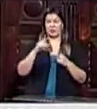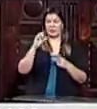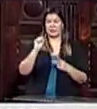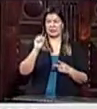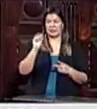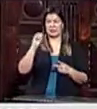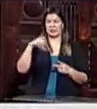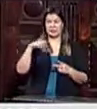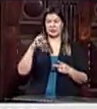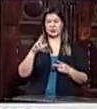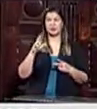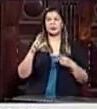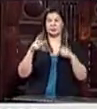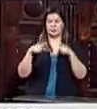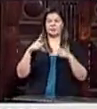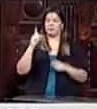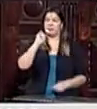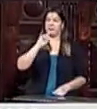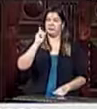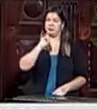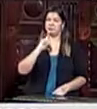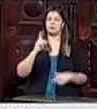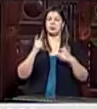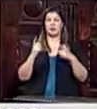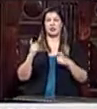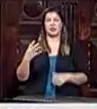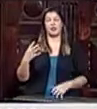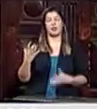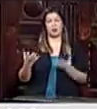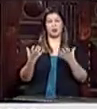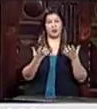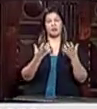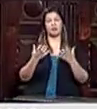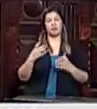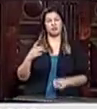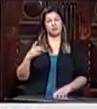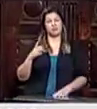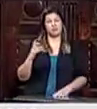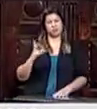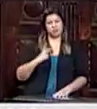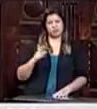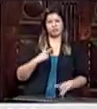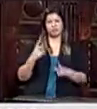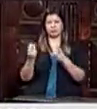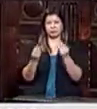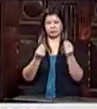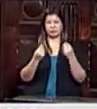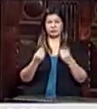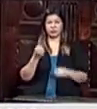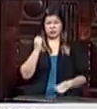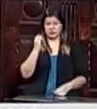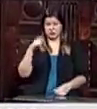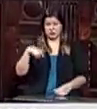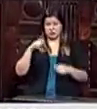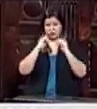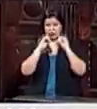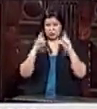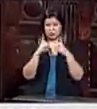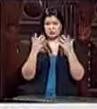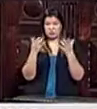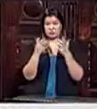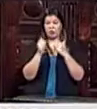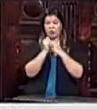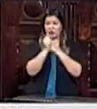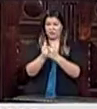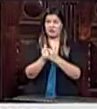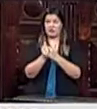Banrisul no Rio Grande do Sul. Então essa casa, se quer enfrentar o golpe, tem que ter firmeza para